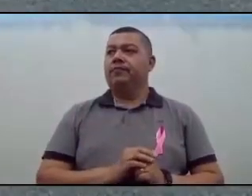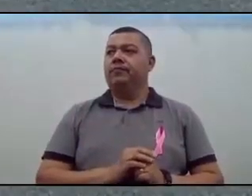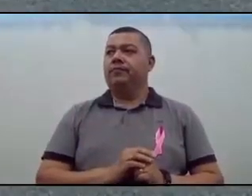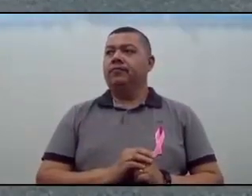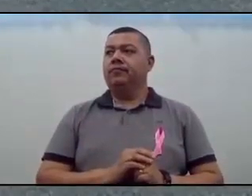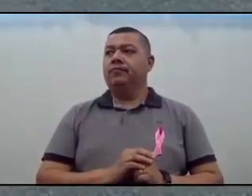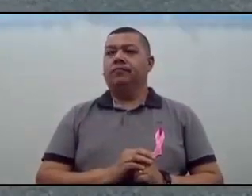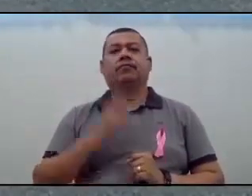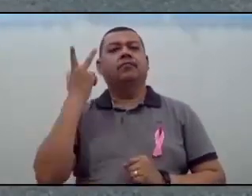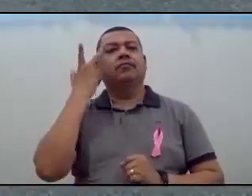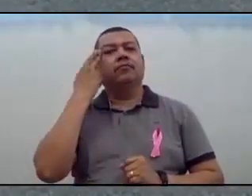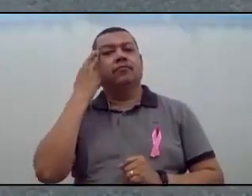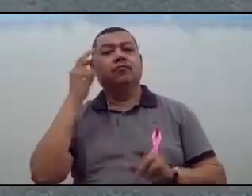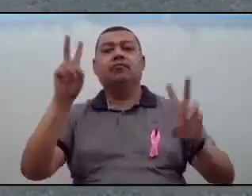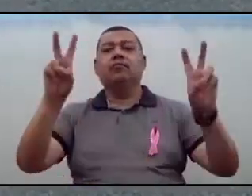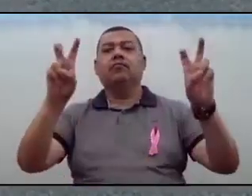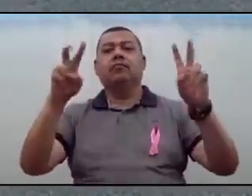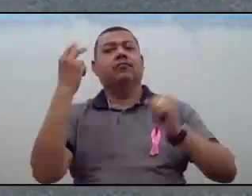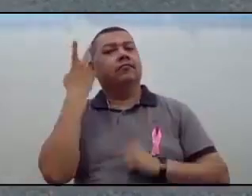normal.